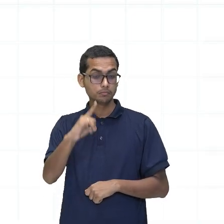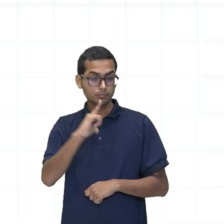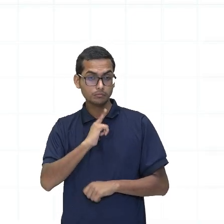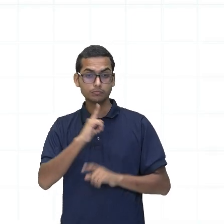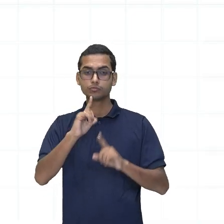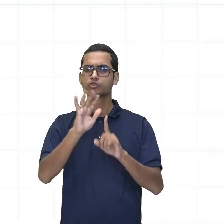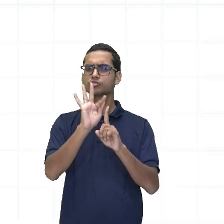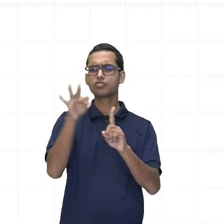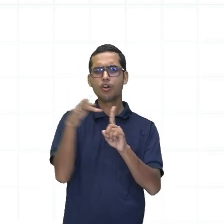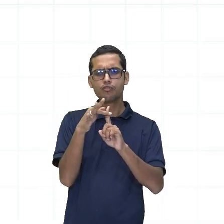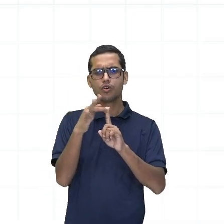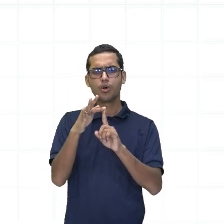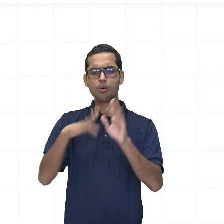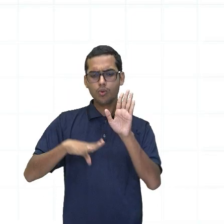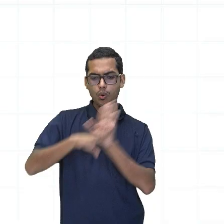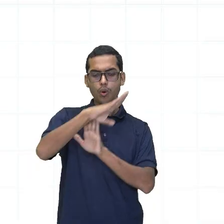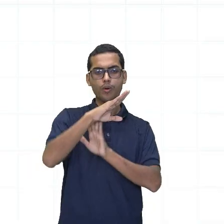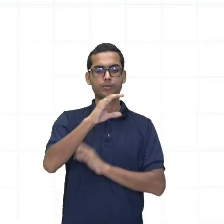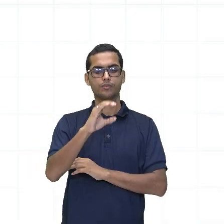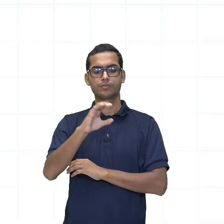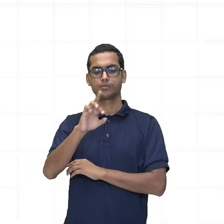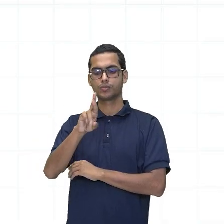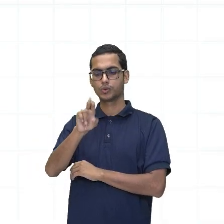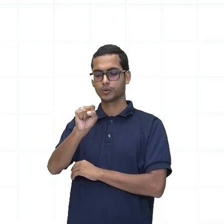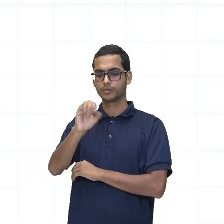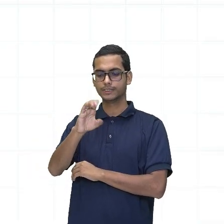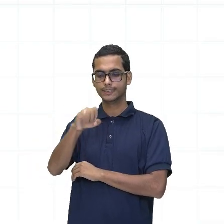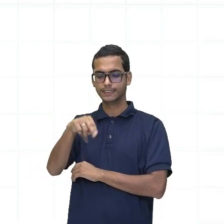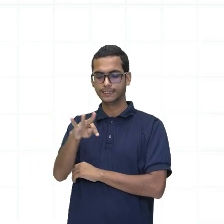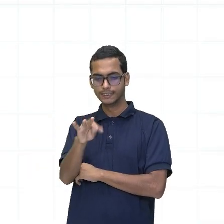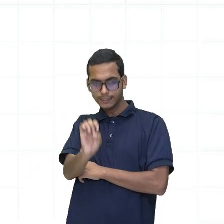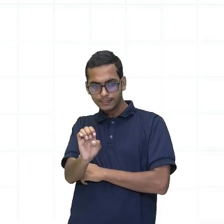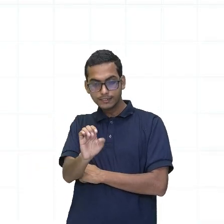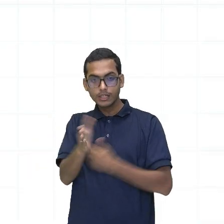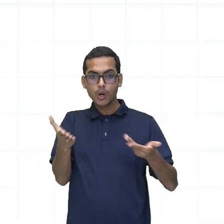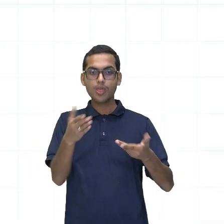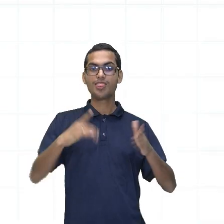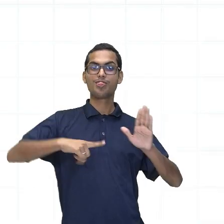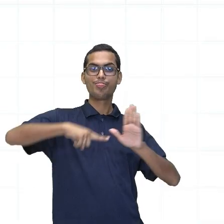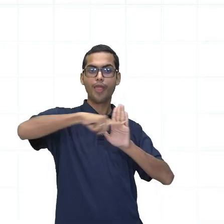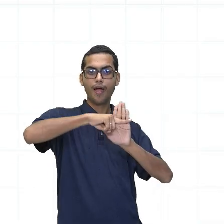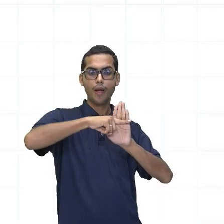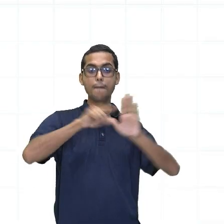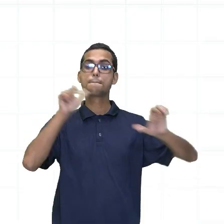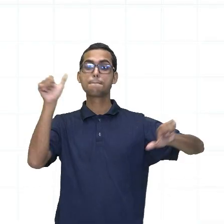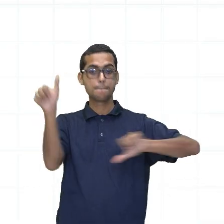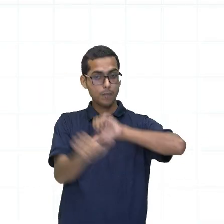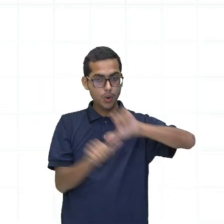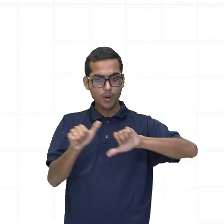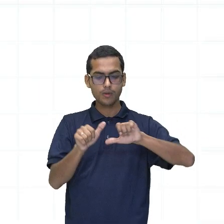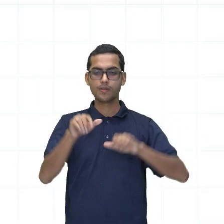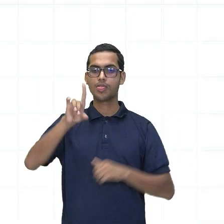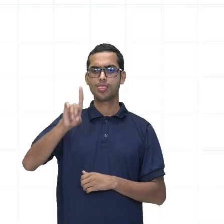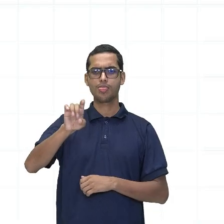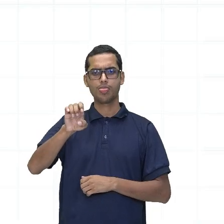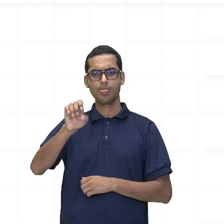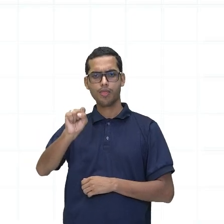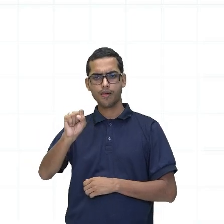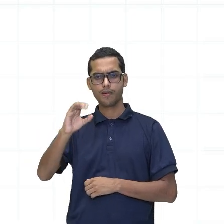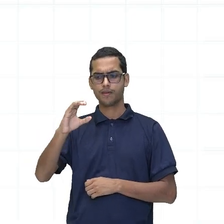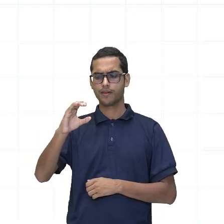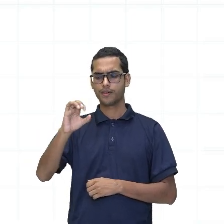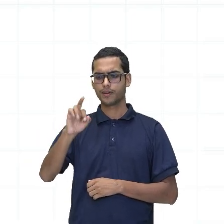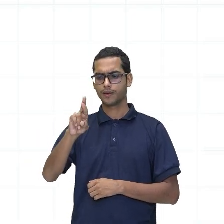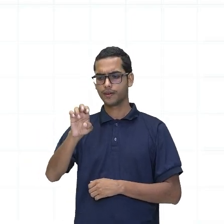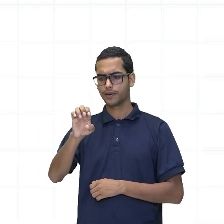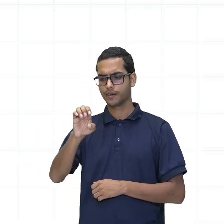Mas quando, novamente, vou mudar ali, ó, quando eu coloco o sinal negativo, vai ser uma função decrescente, mas mesmo assim, ó,